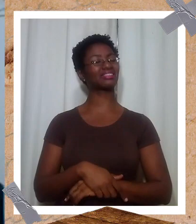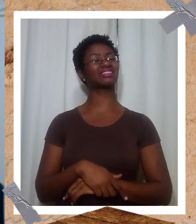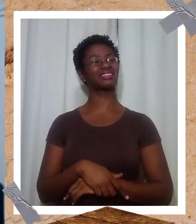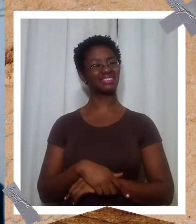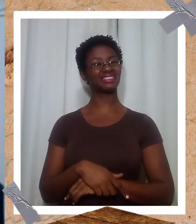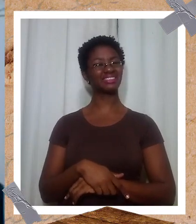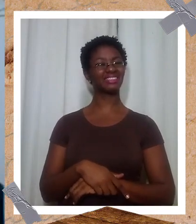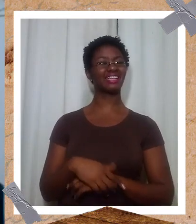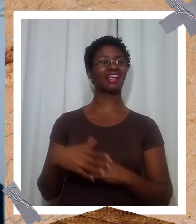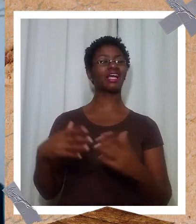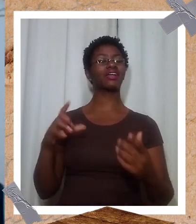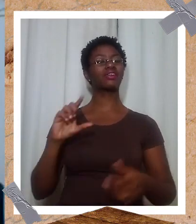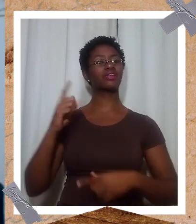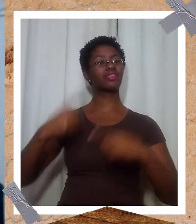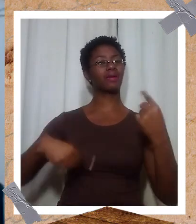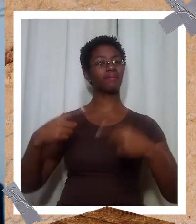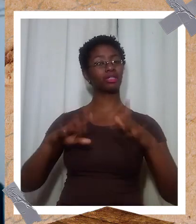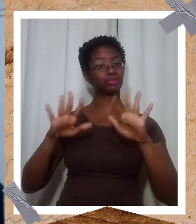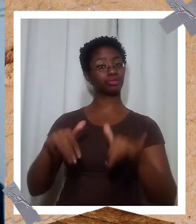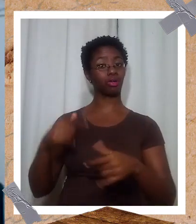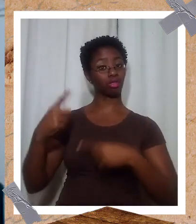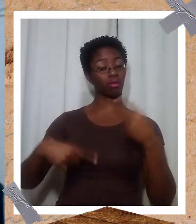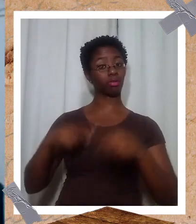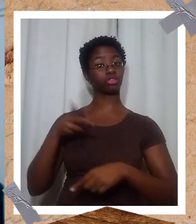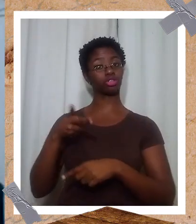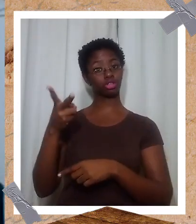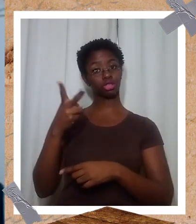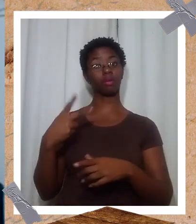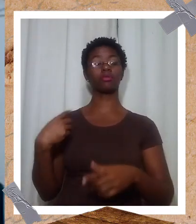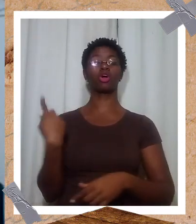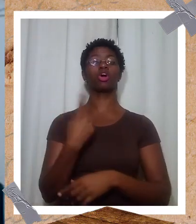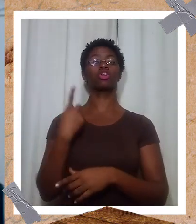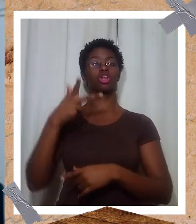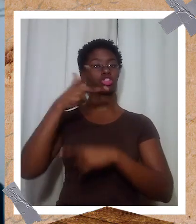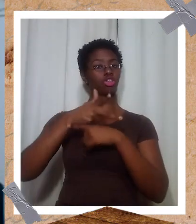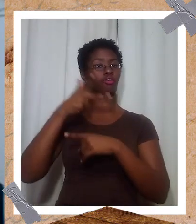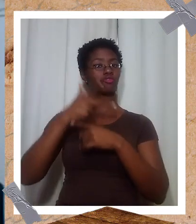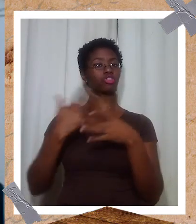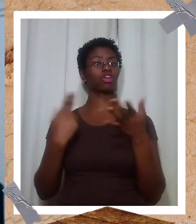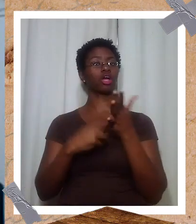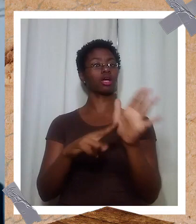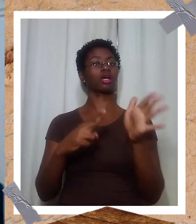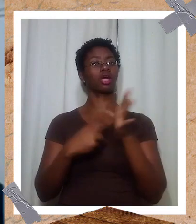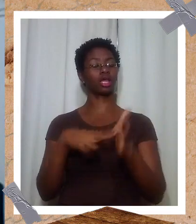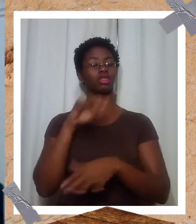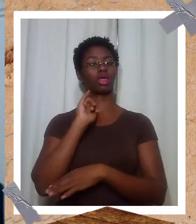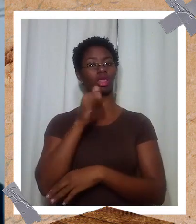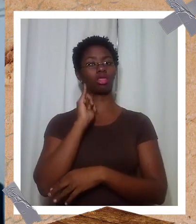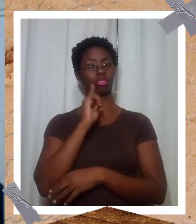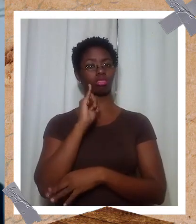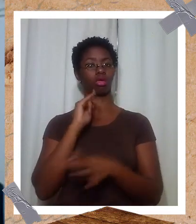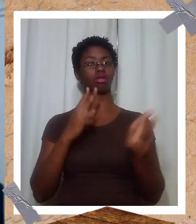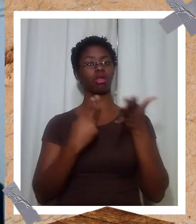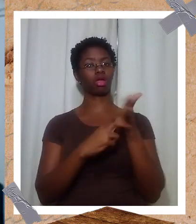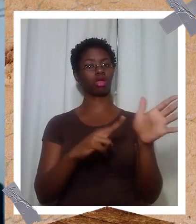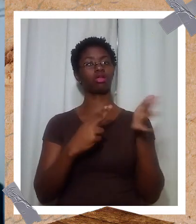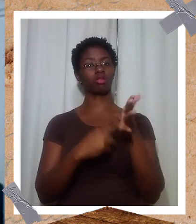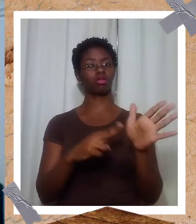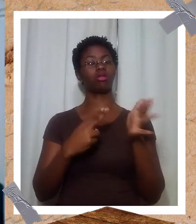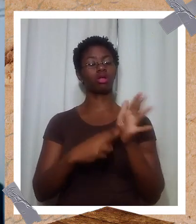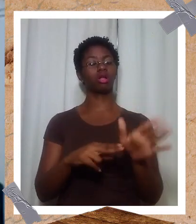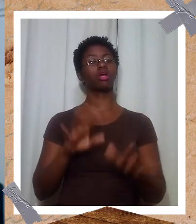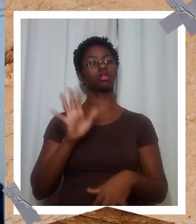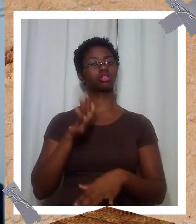Uma Revolução, chamada Carolina. Vem o nosso vídeo que relata alguma carta que tenha